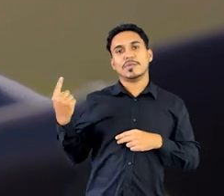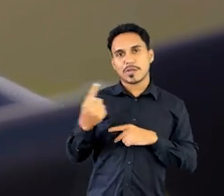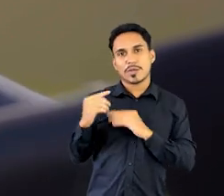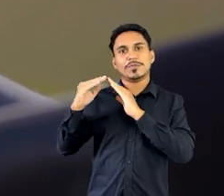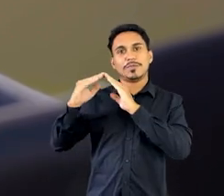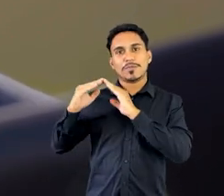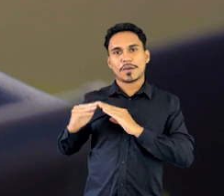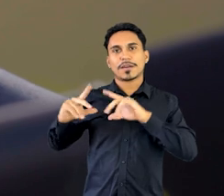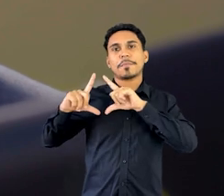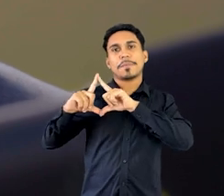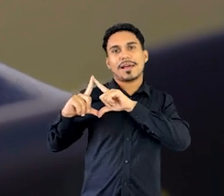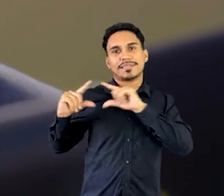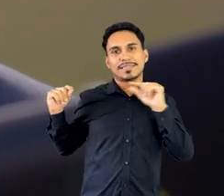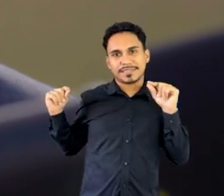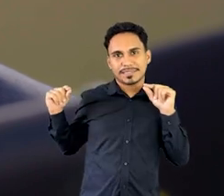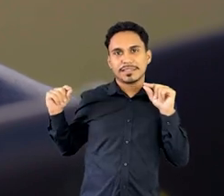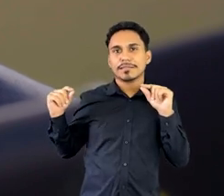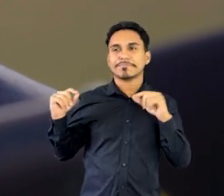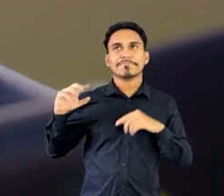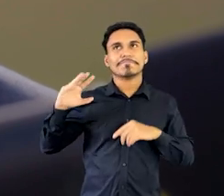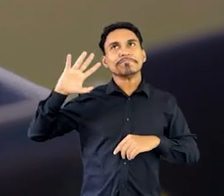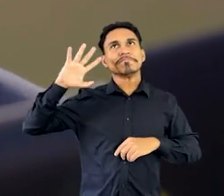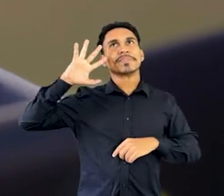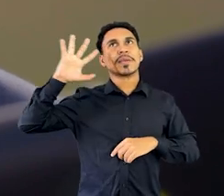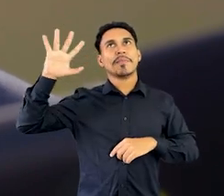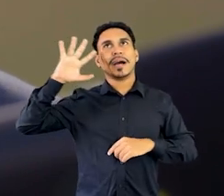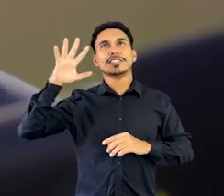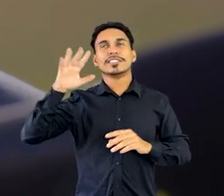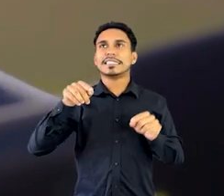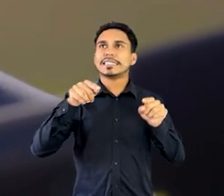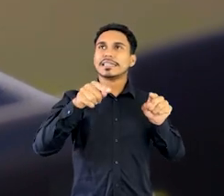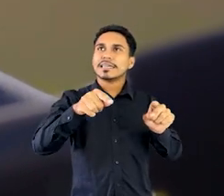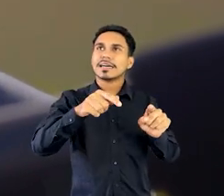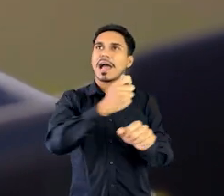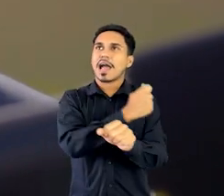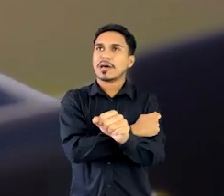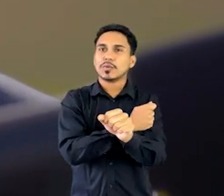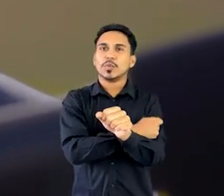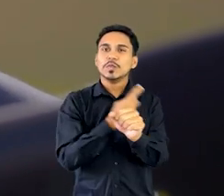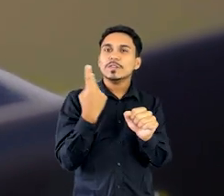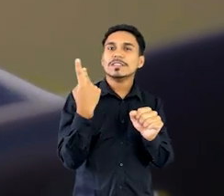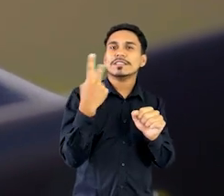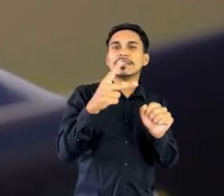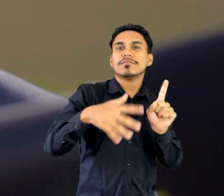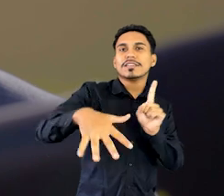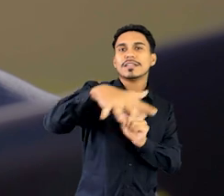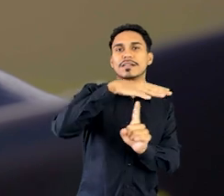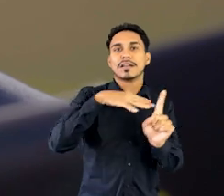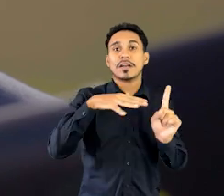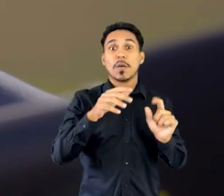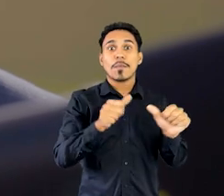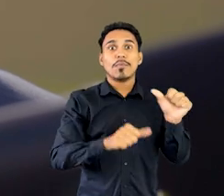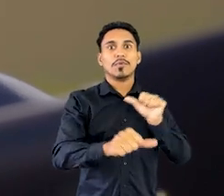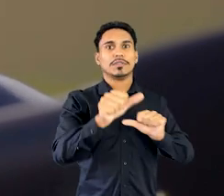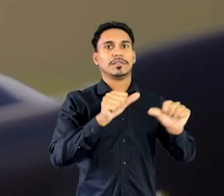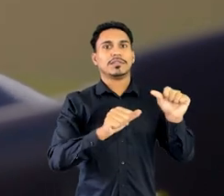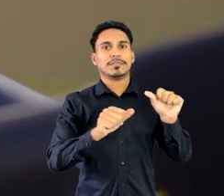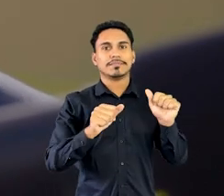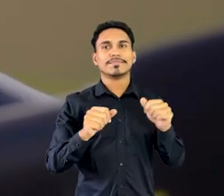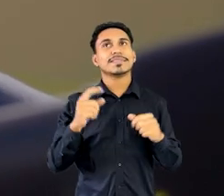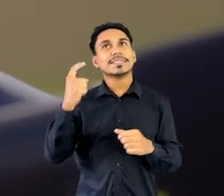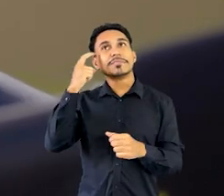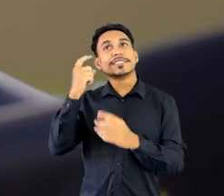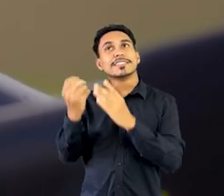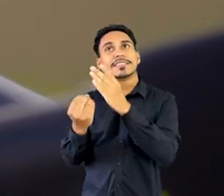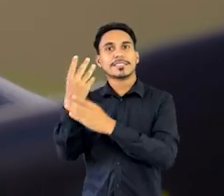assim nós moramos em Brasília é fazer essa leitura transformar essa leitura em algo concreto como orçamento como